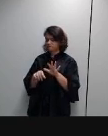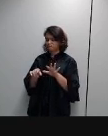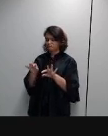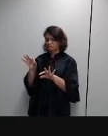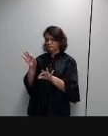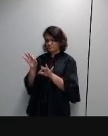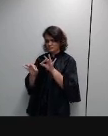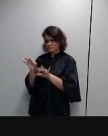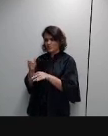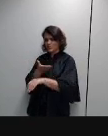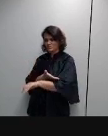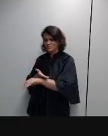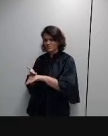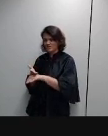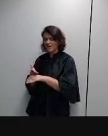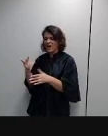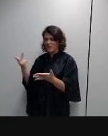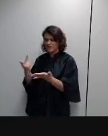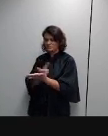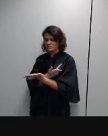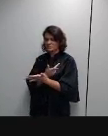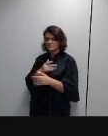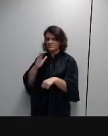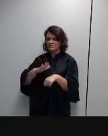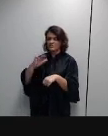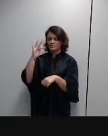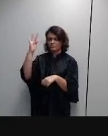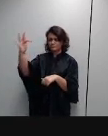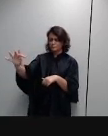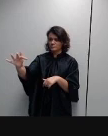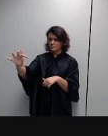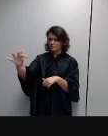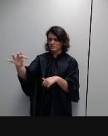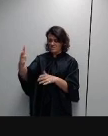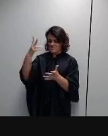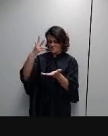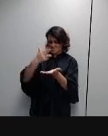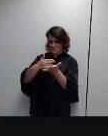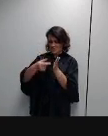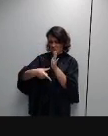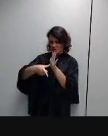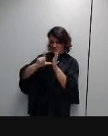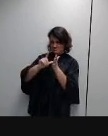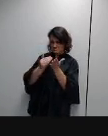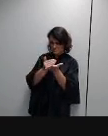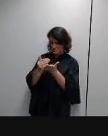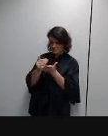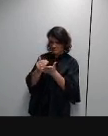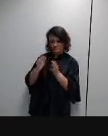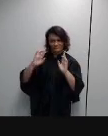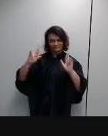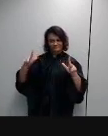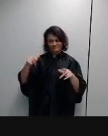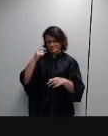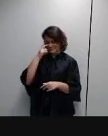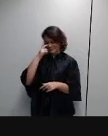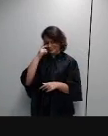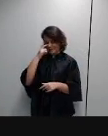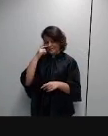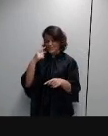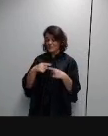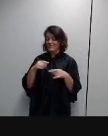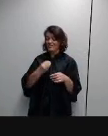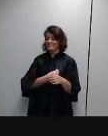realiza no seu tempo futuro tal qual foi concebida pelo seu autor é porque as circunstâncias do